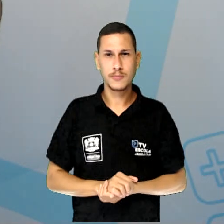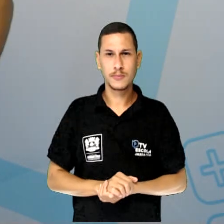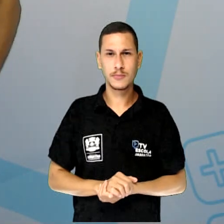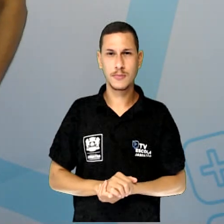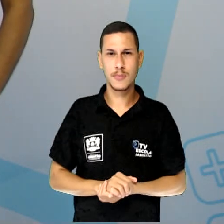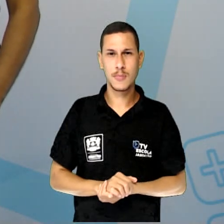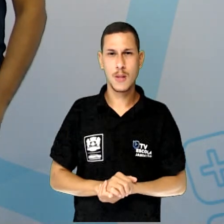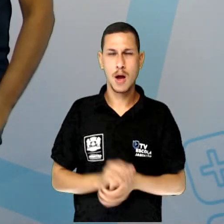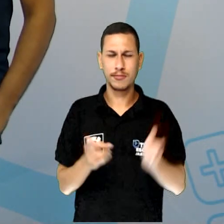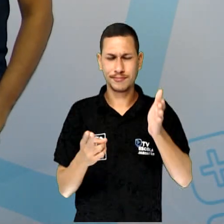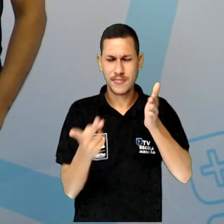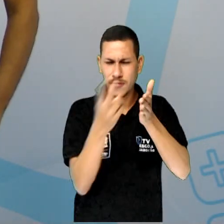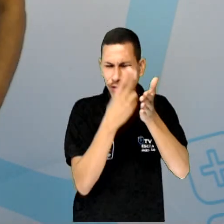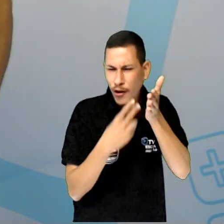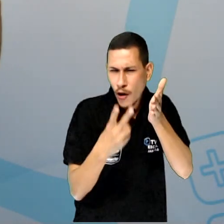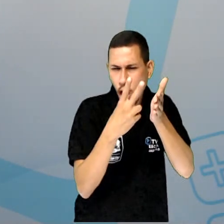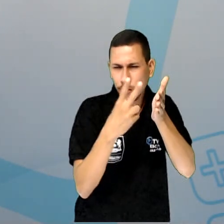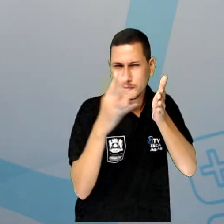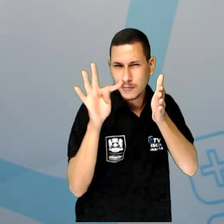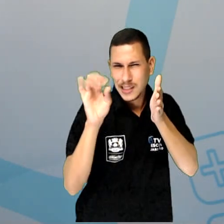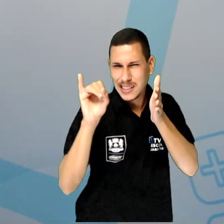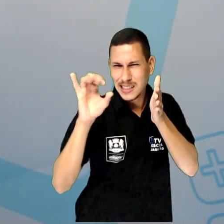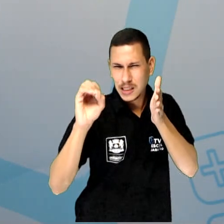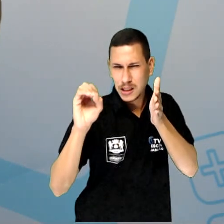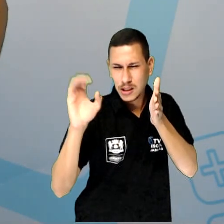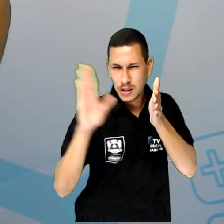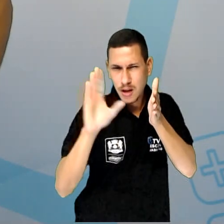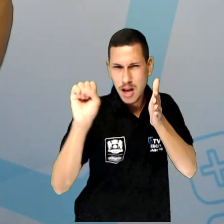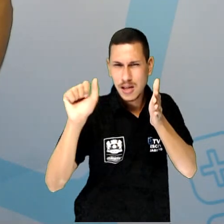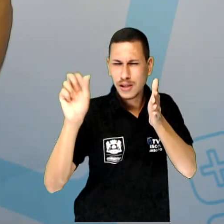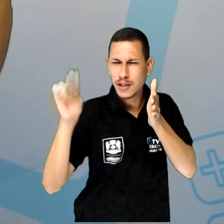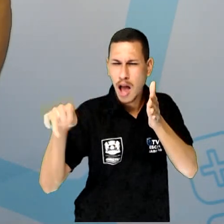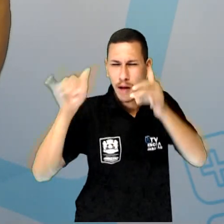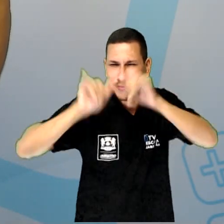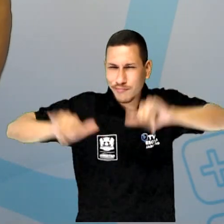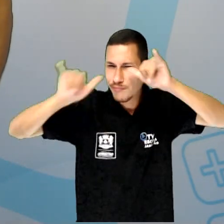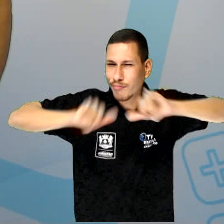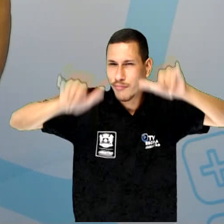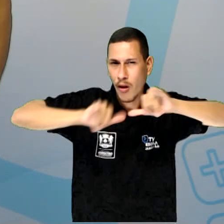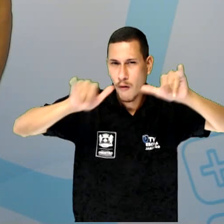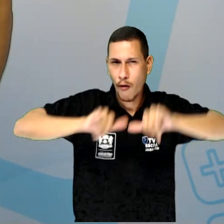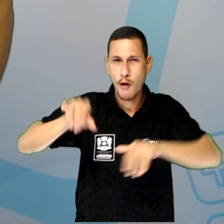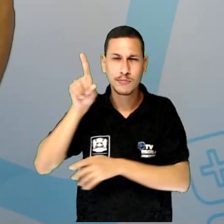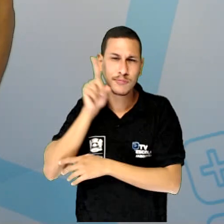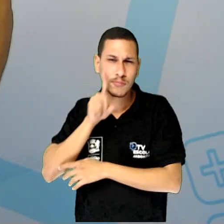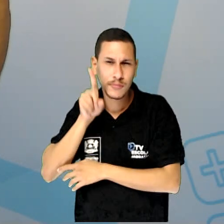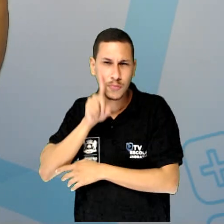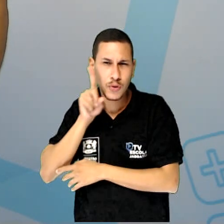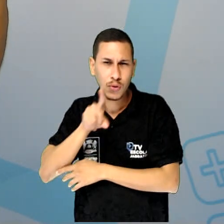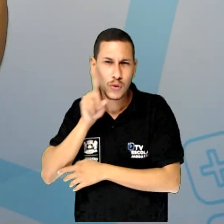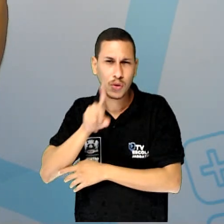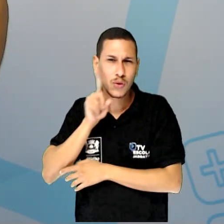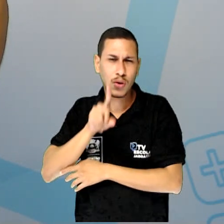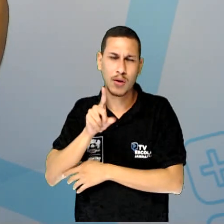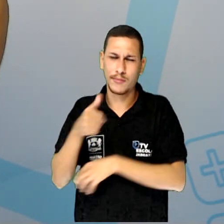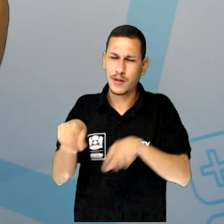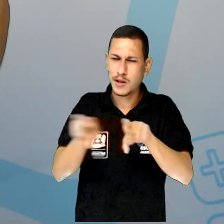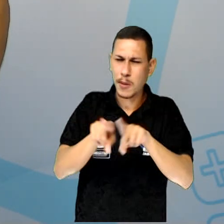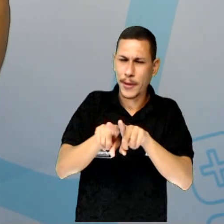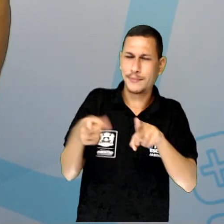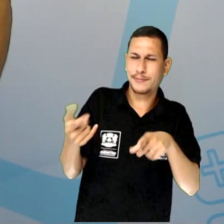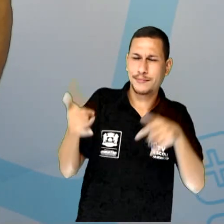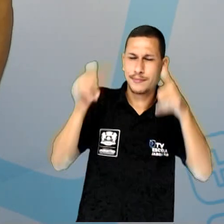a figura do Tio Sam começou a se popularizar pelos Estados Unidos da América e toda a